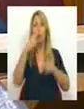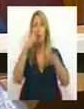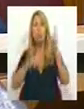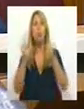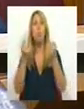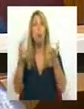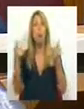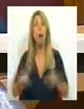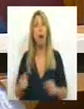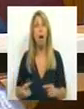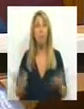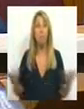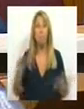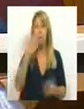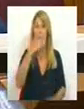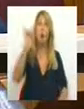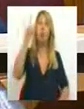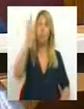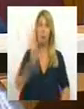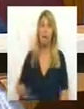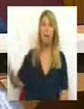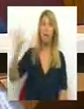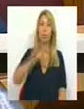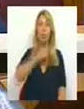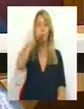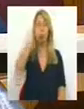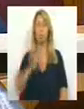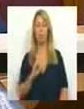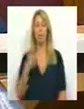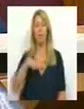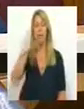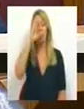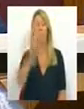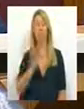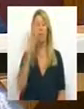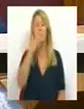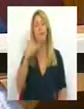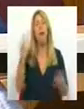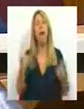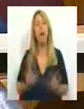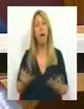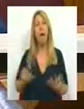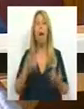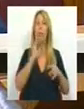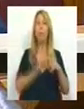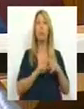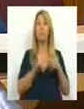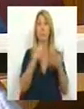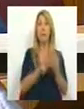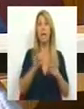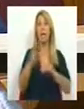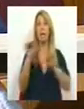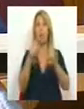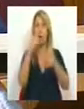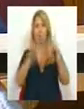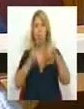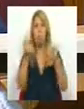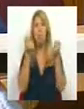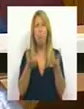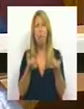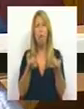densidade? Se tiver âmbito nacional, Sr. Ministro, queria saber se haverá discriminações positivas para os territórios de baixa